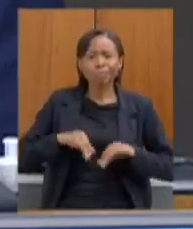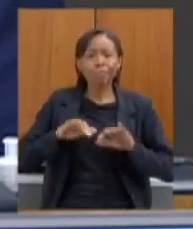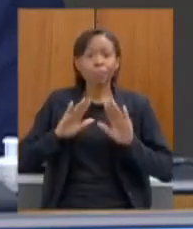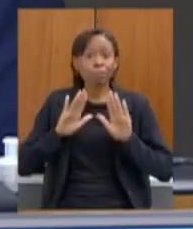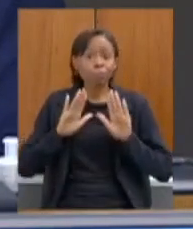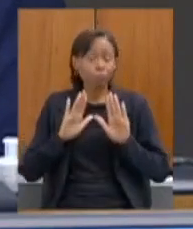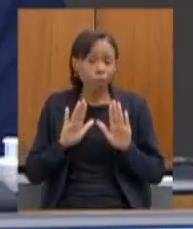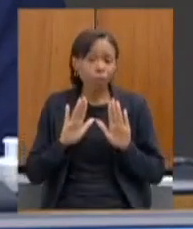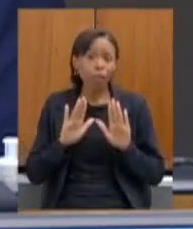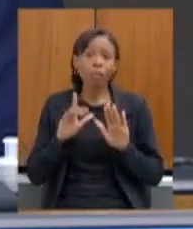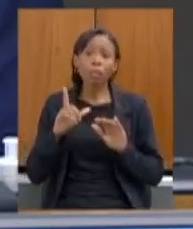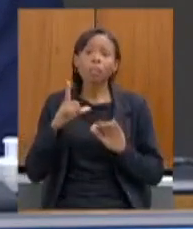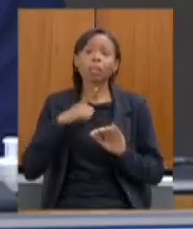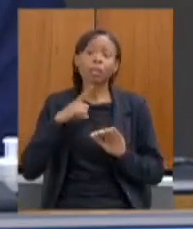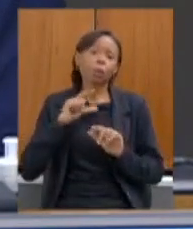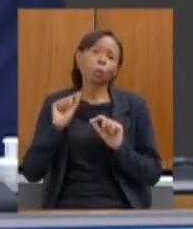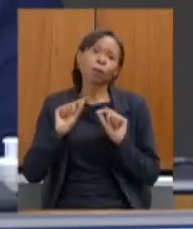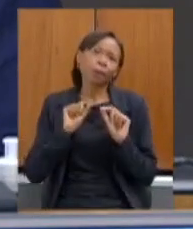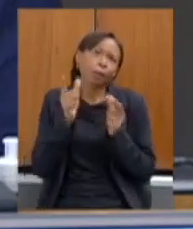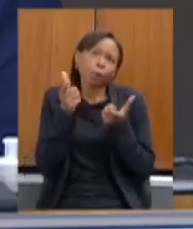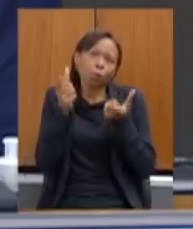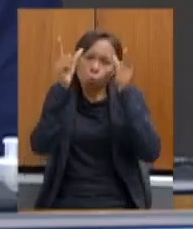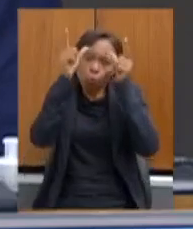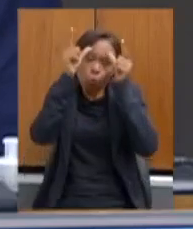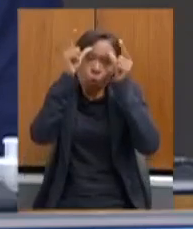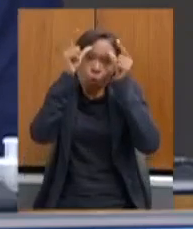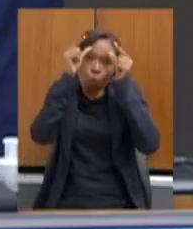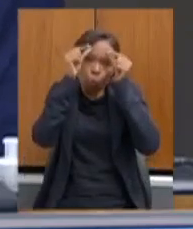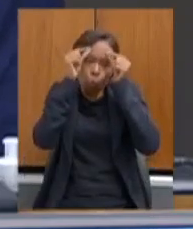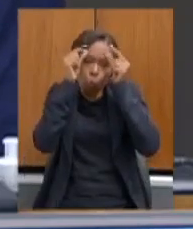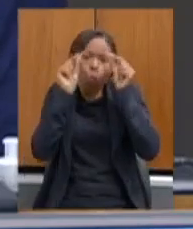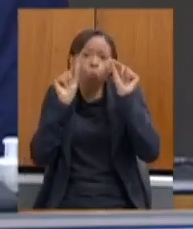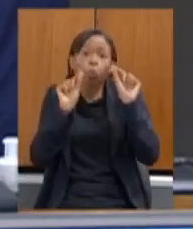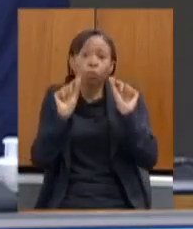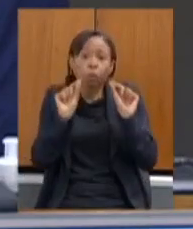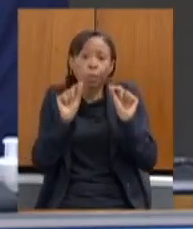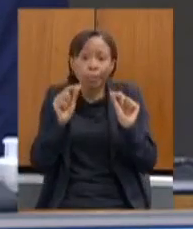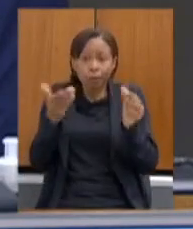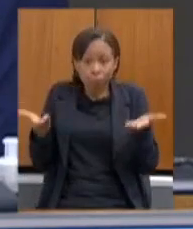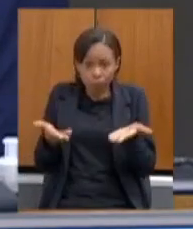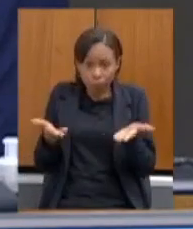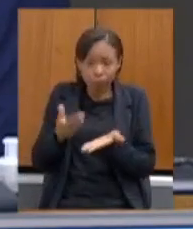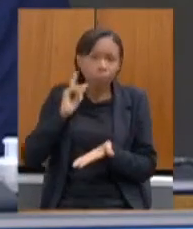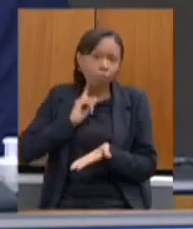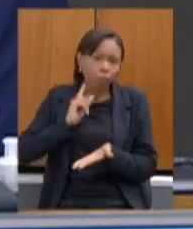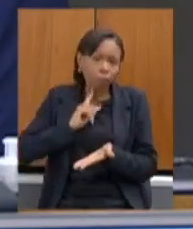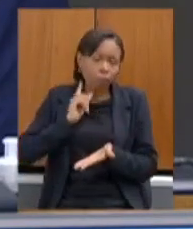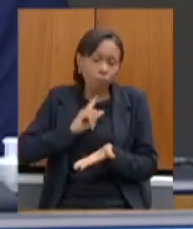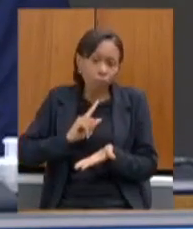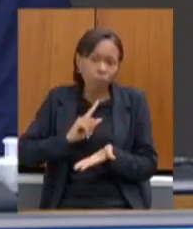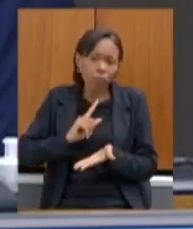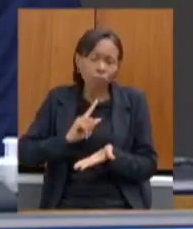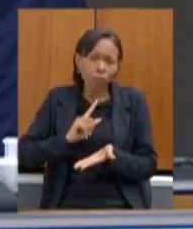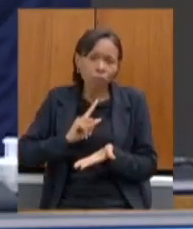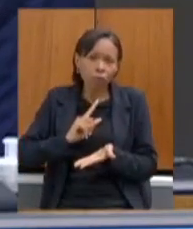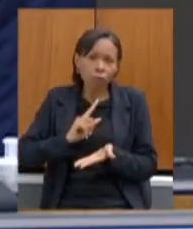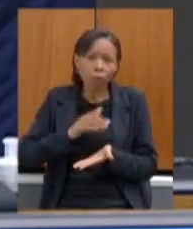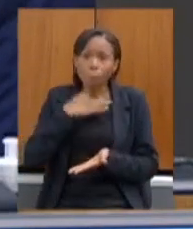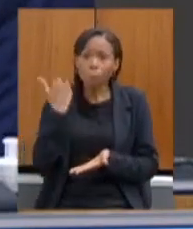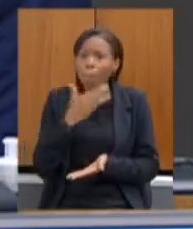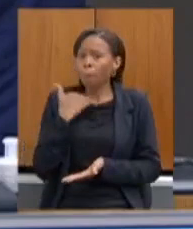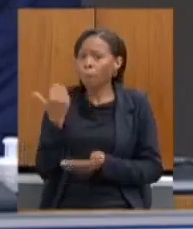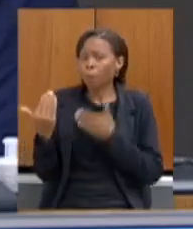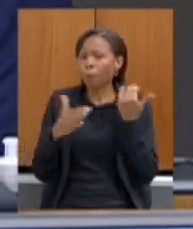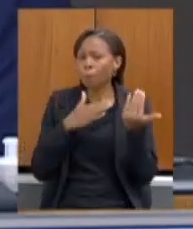um alento, digamos assim, se é que assim podemos dizer. Minas Gerais hoje têm o menor coeficiente de mortalidade do Covid